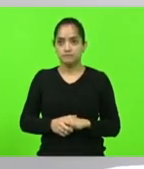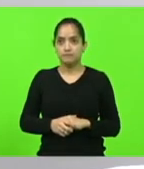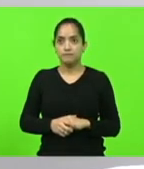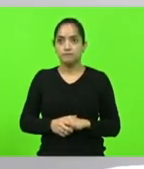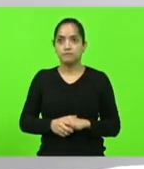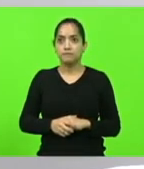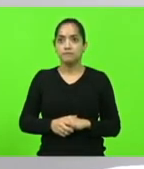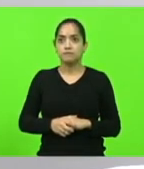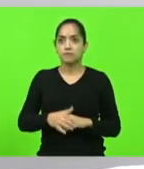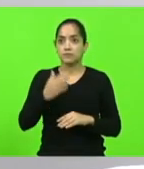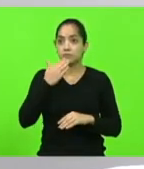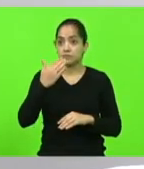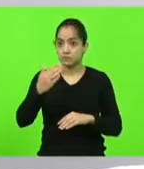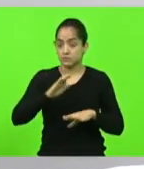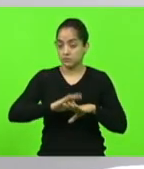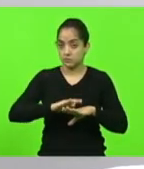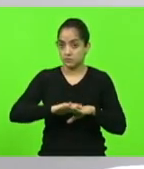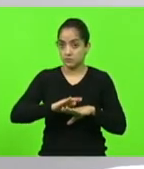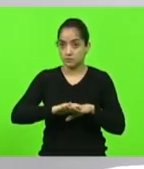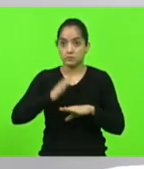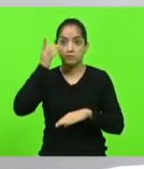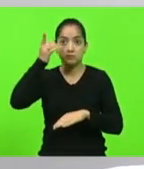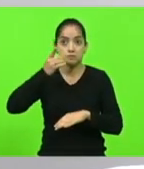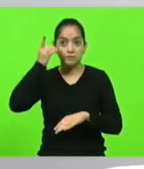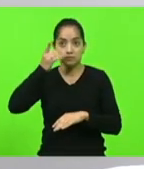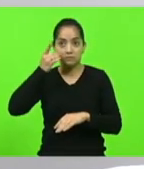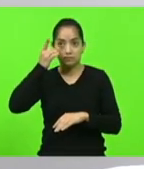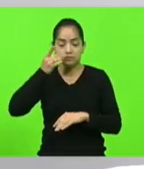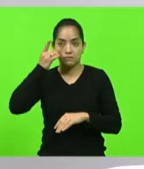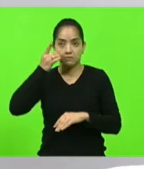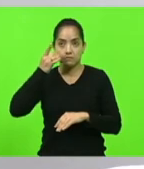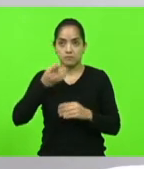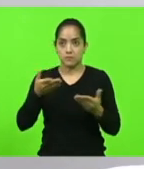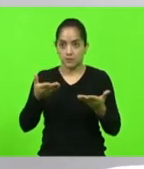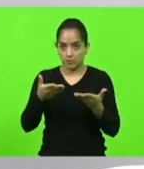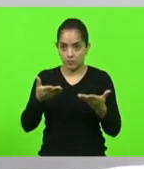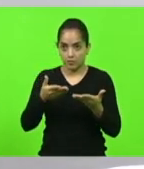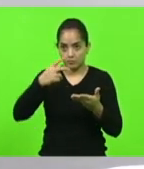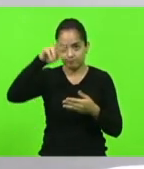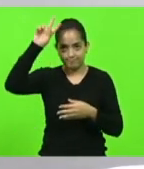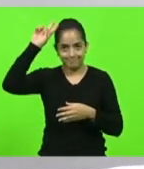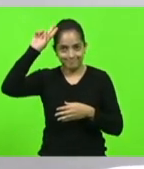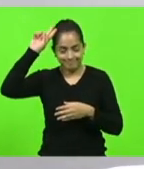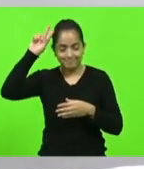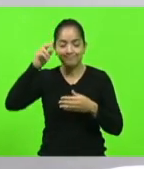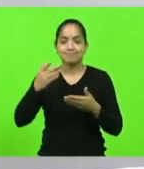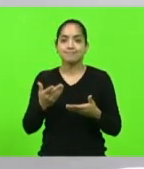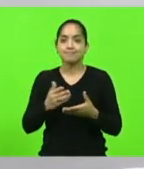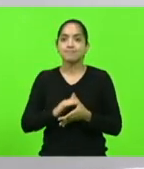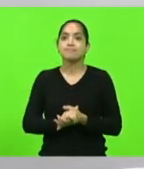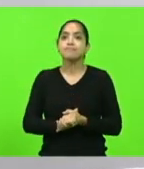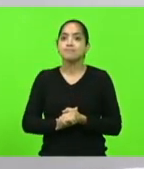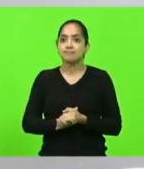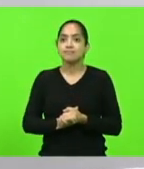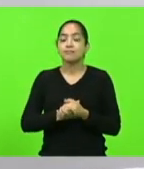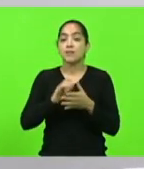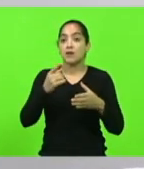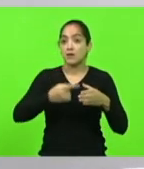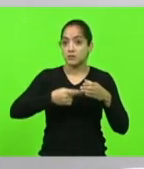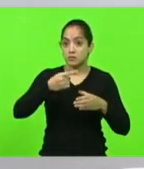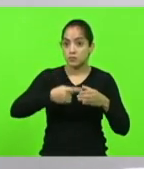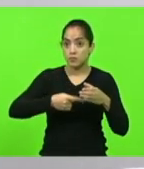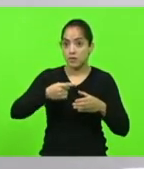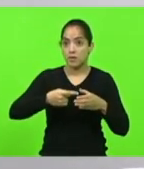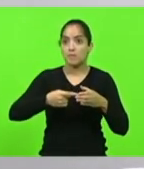o requerimento de autoria do deputado que vos fala Doutor Vicente caropreso a essa comissão para